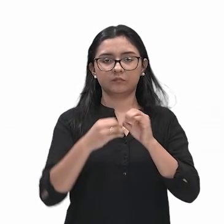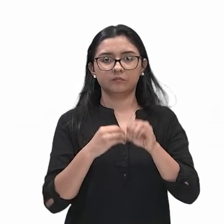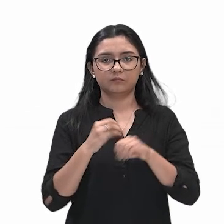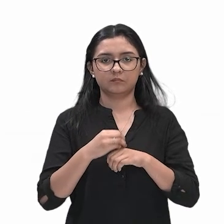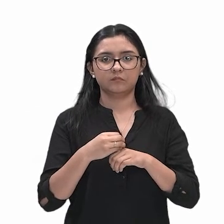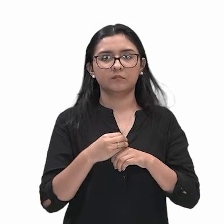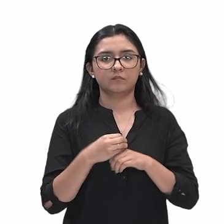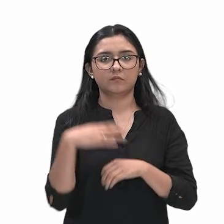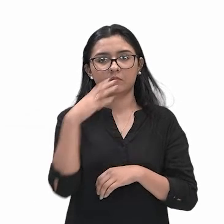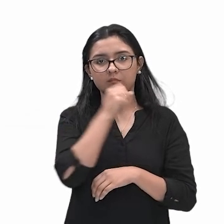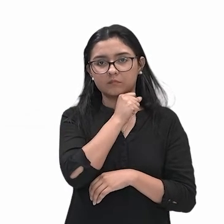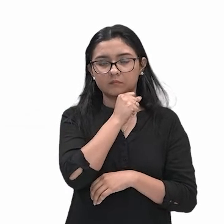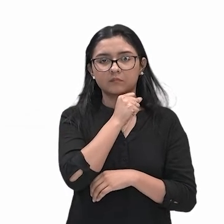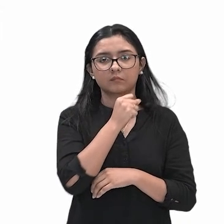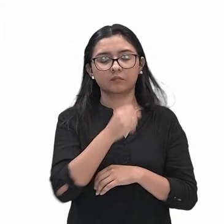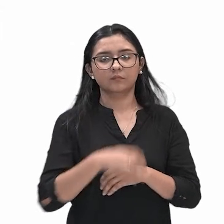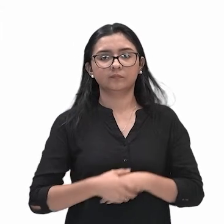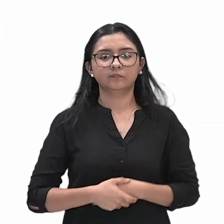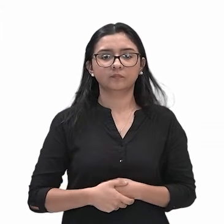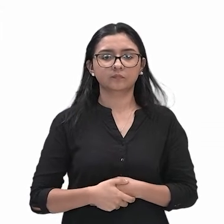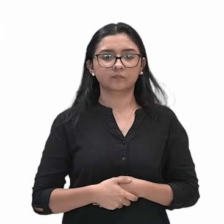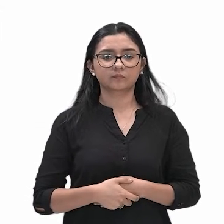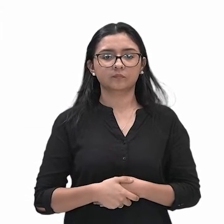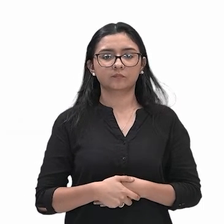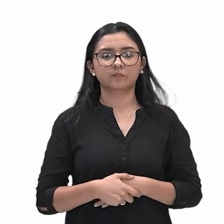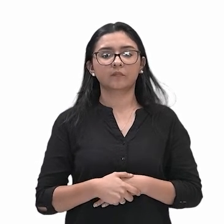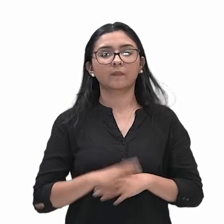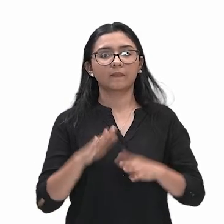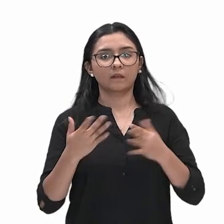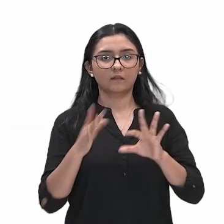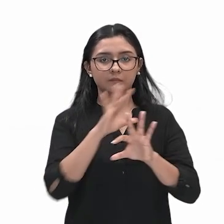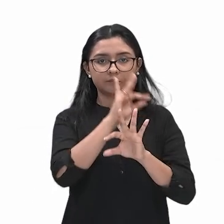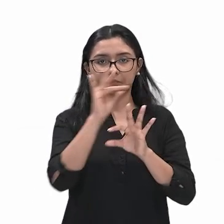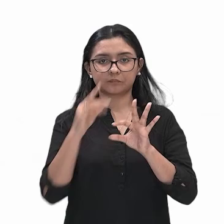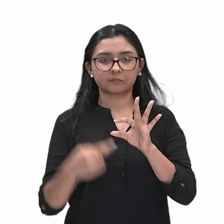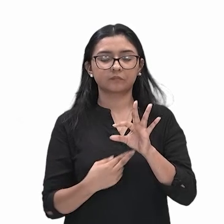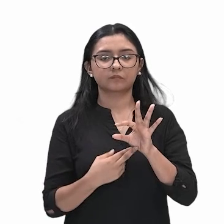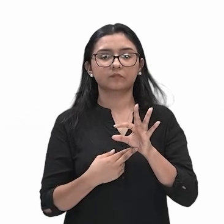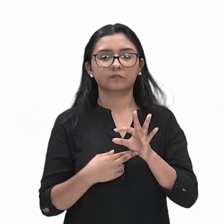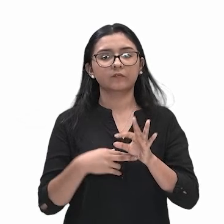reação acontece, tá? Então, essa enzima protease